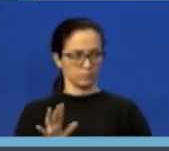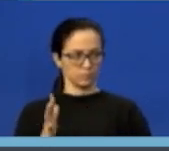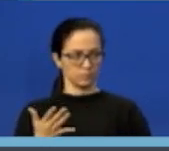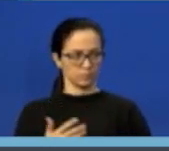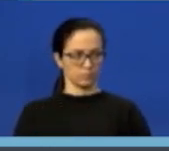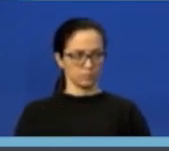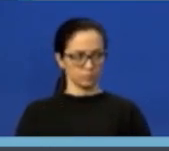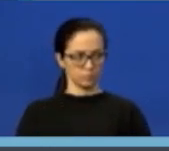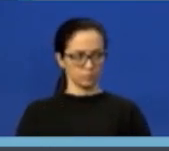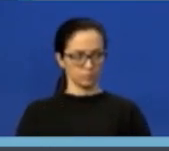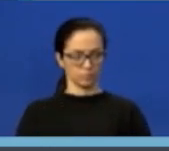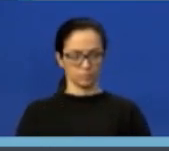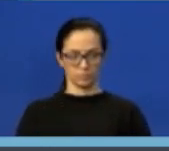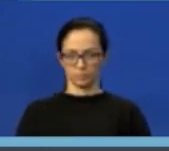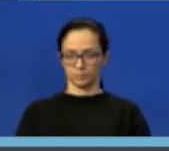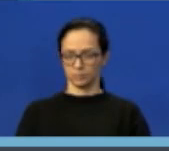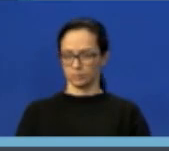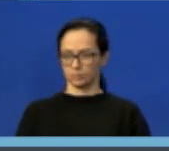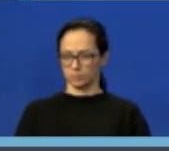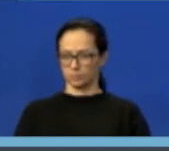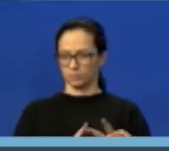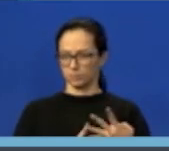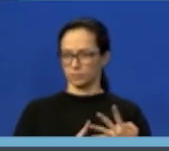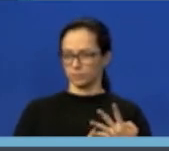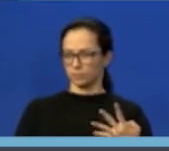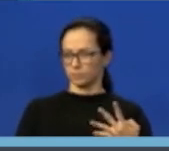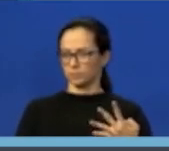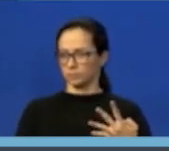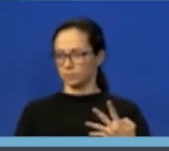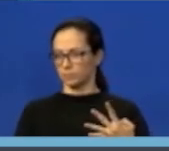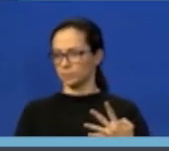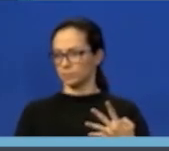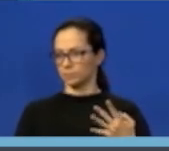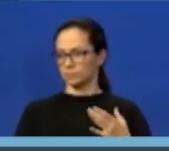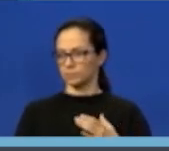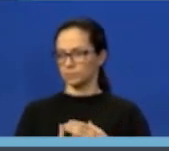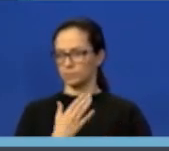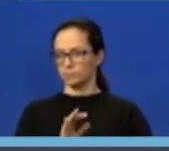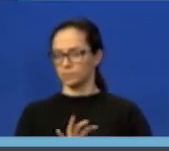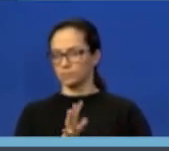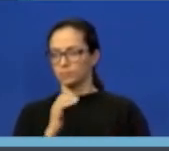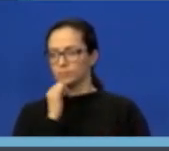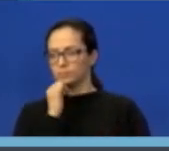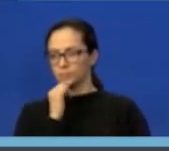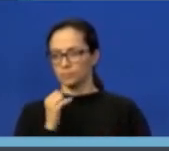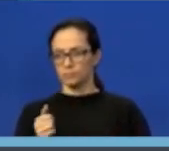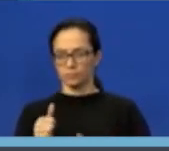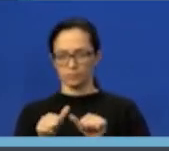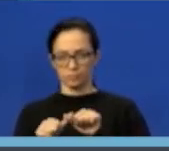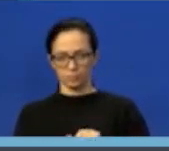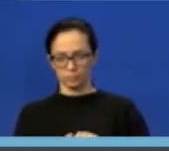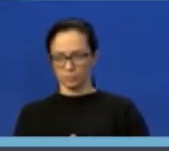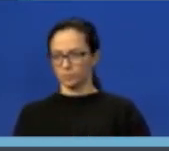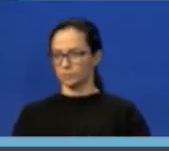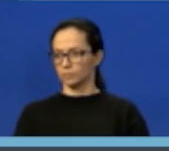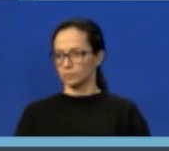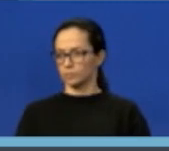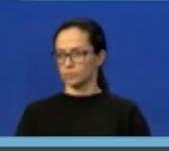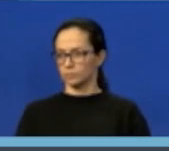aí, por exemplo, nos vasos sanguíneos. As bacteremias de escape, que ocorrem mesmo enquanto o paciente ainda está em